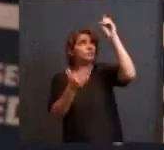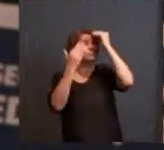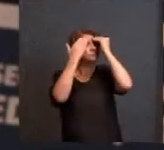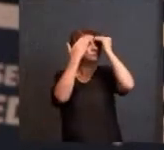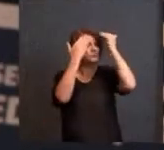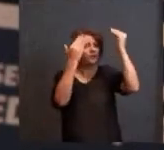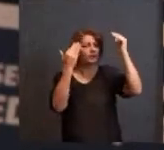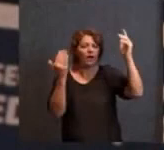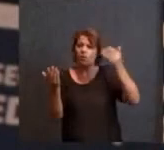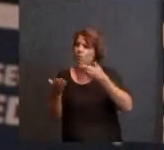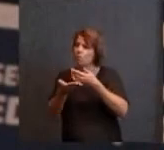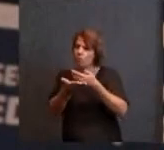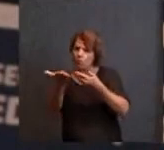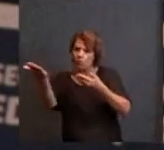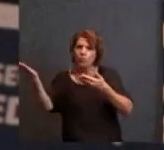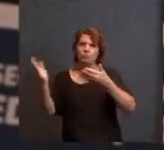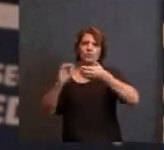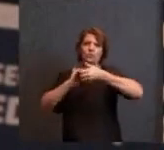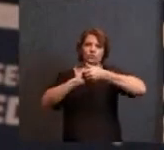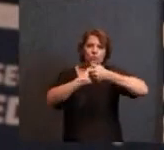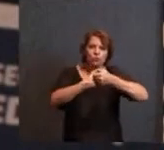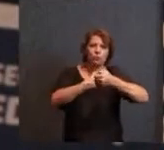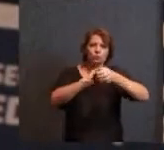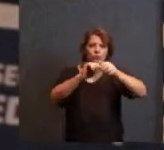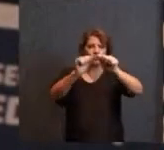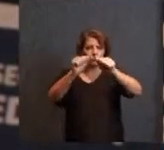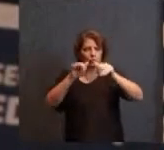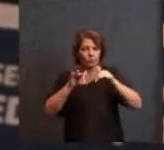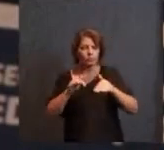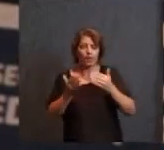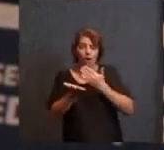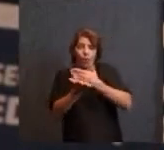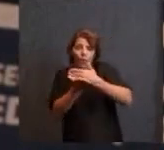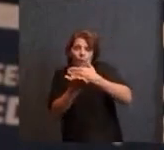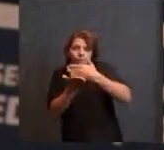estarmos juntos mais uma vez. Esse início de ano é um início